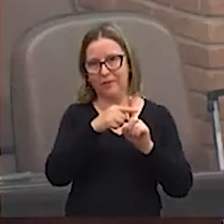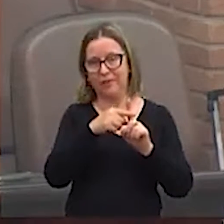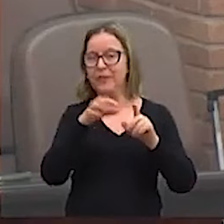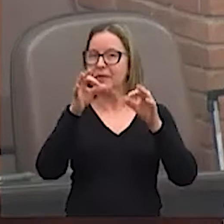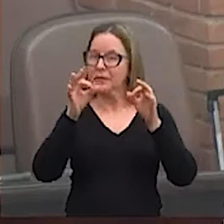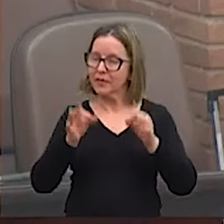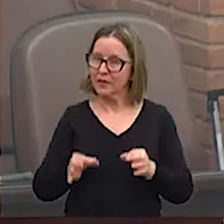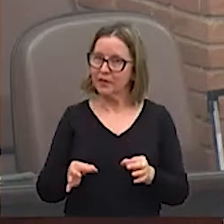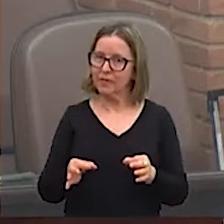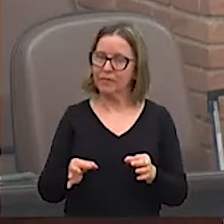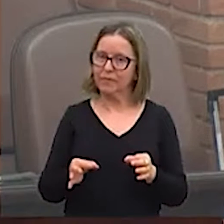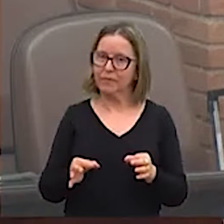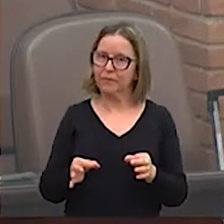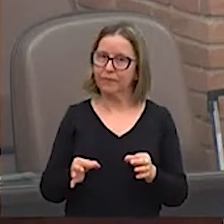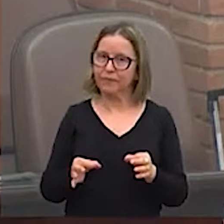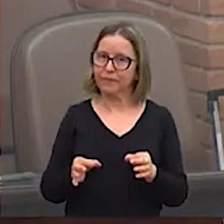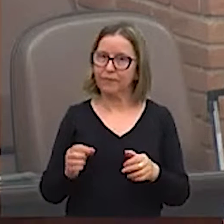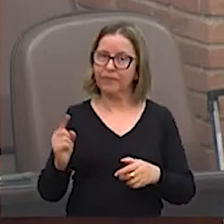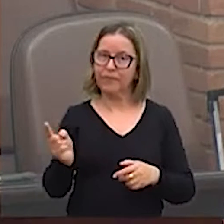certamente